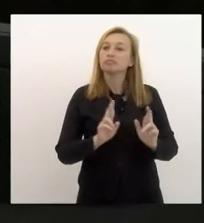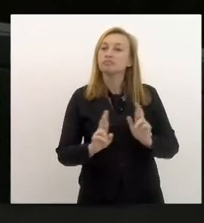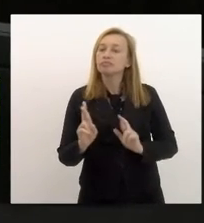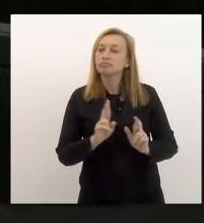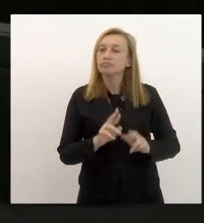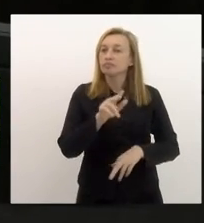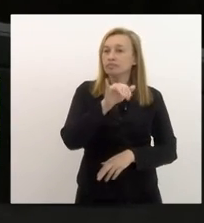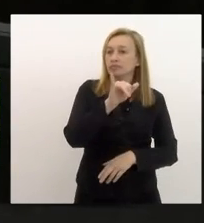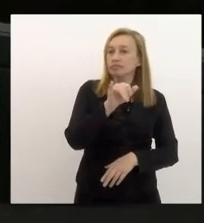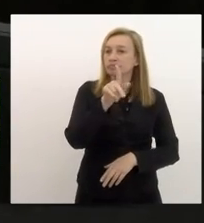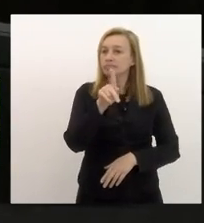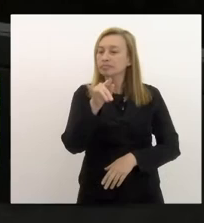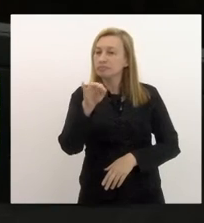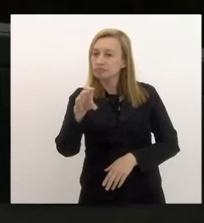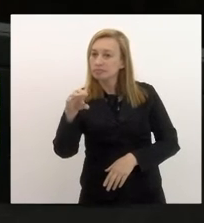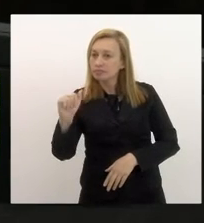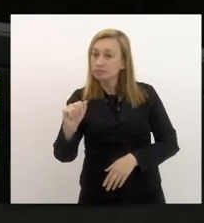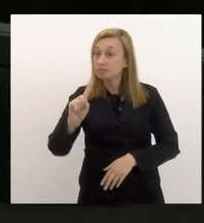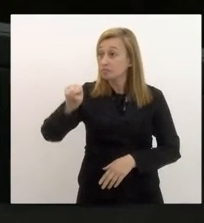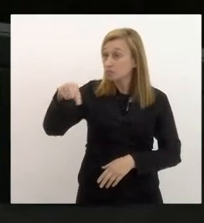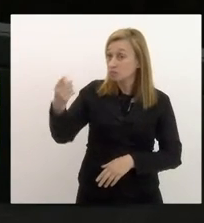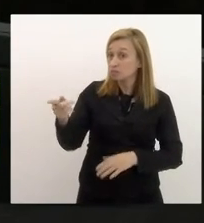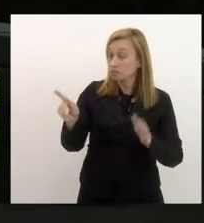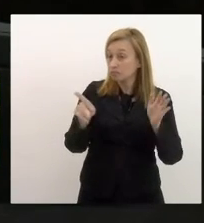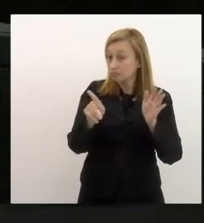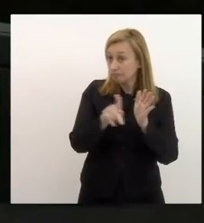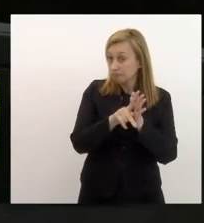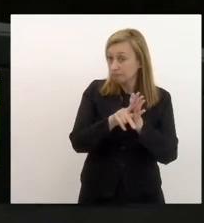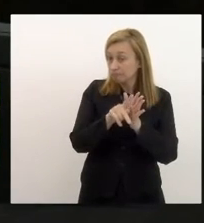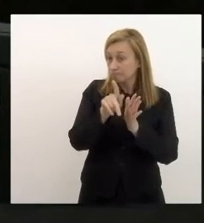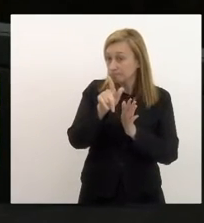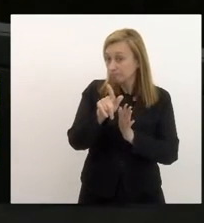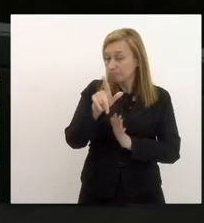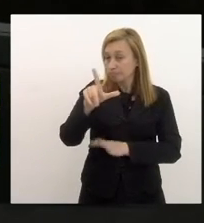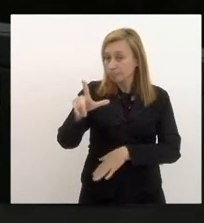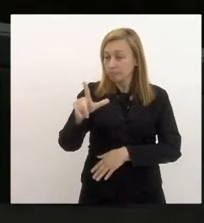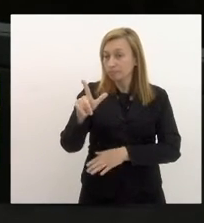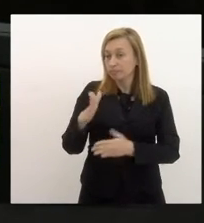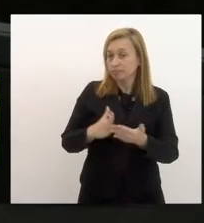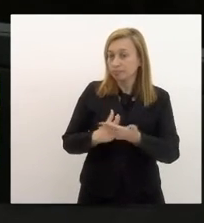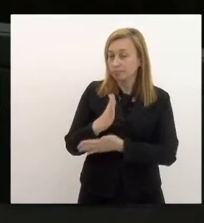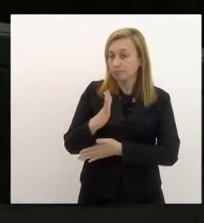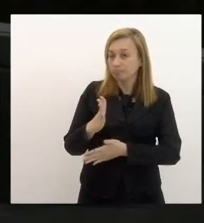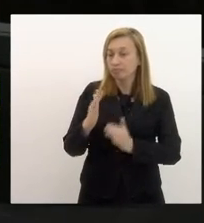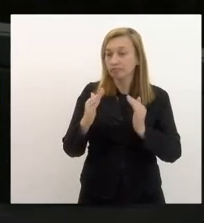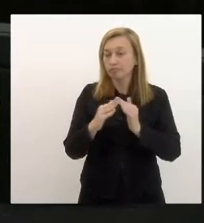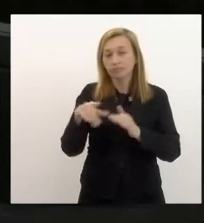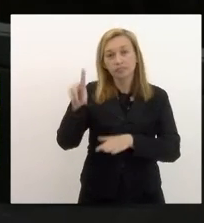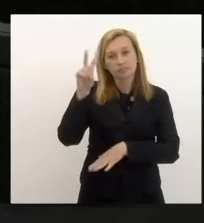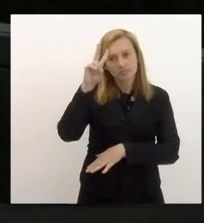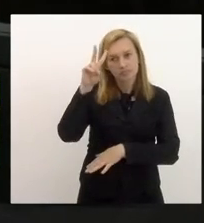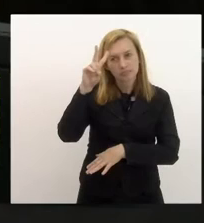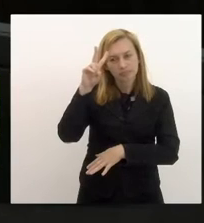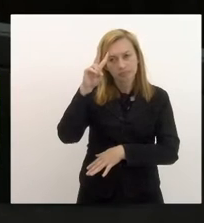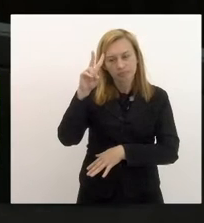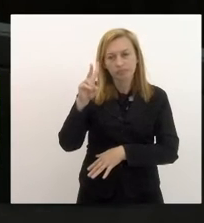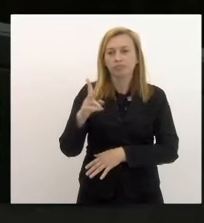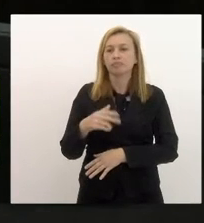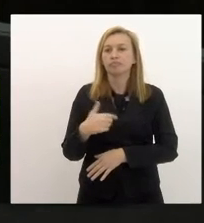relação a IPCA ele tá no outro PL que foi aprovado aqui na casa na segunda-feira então